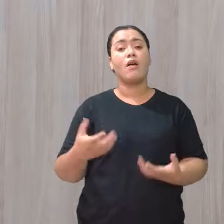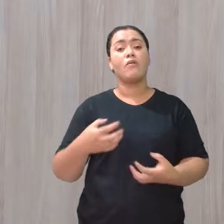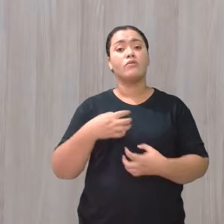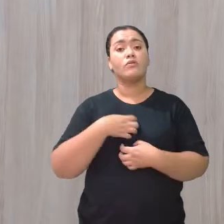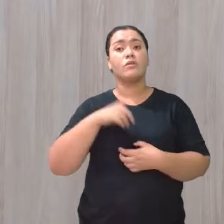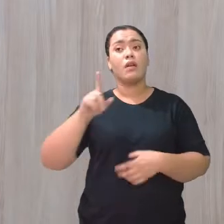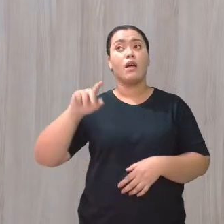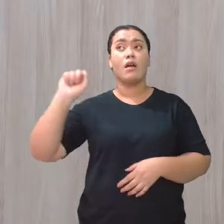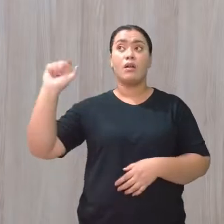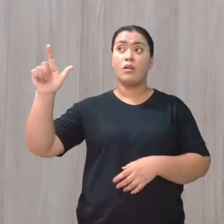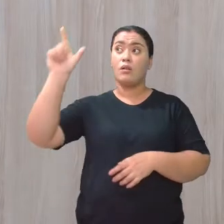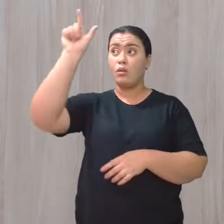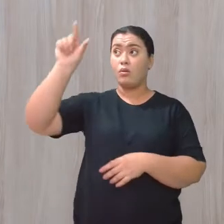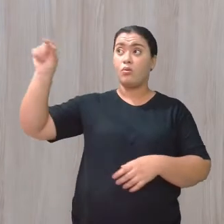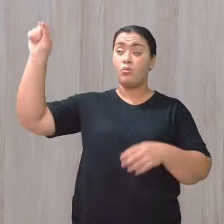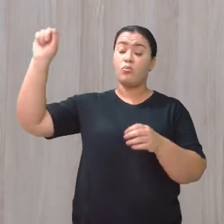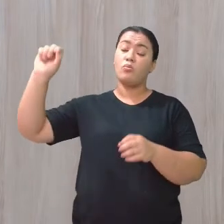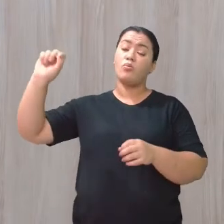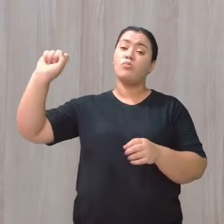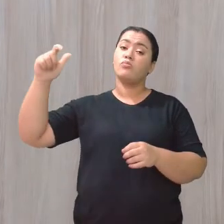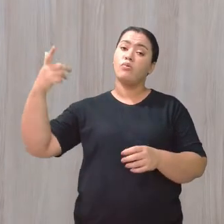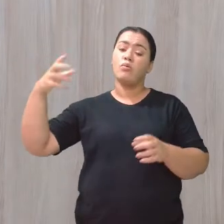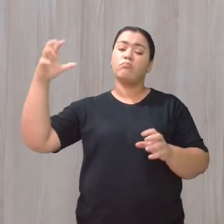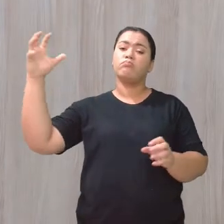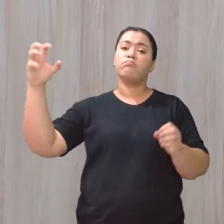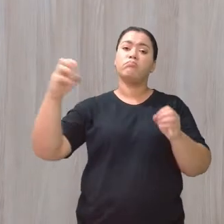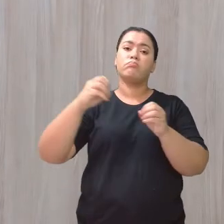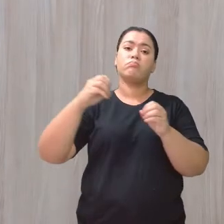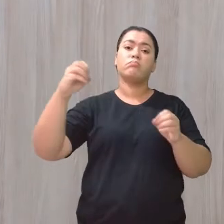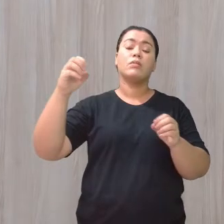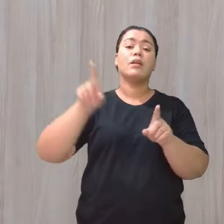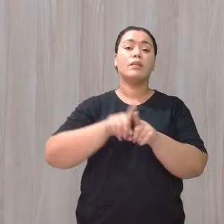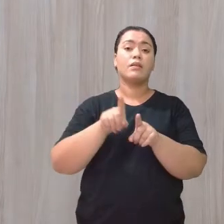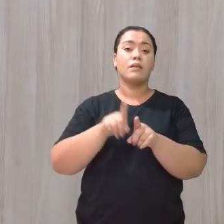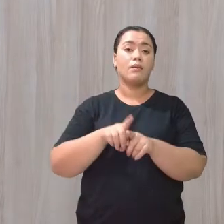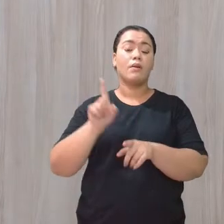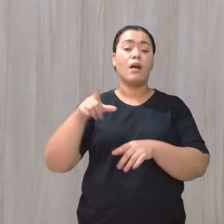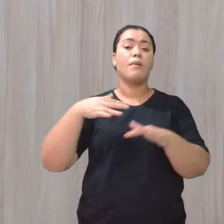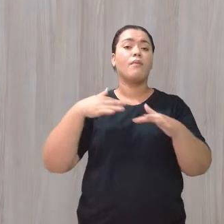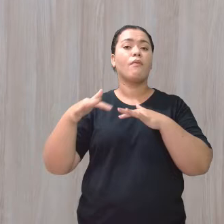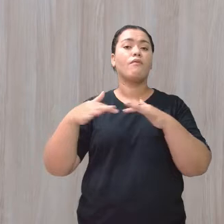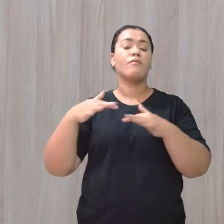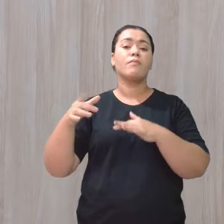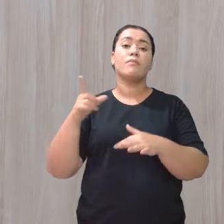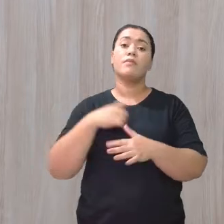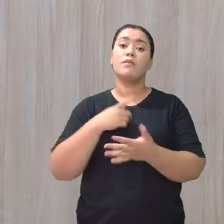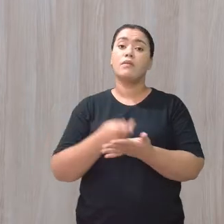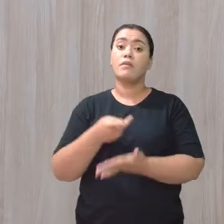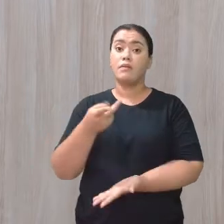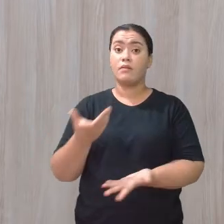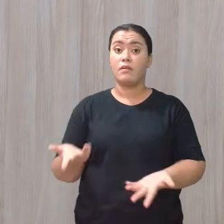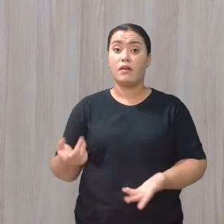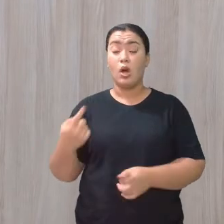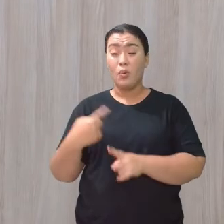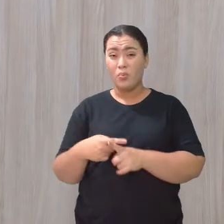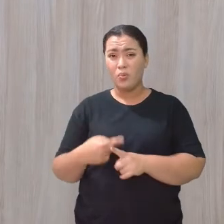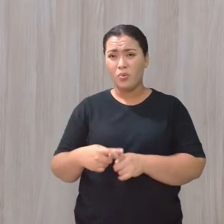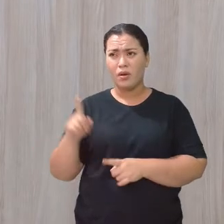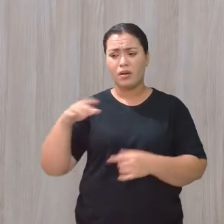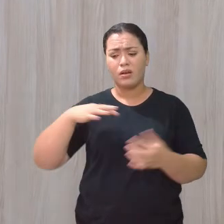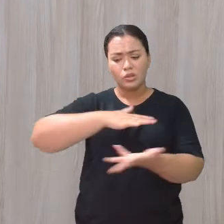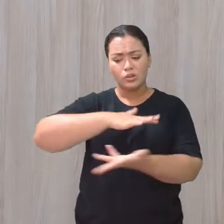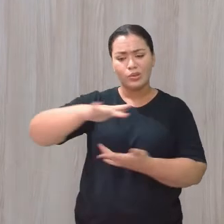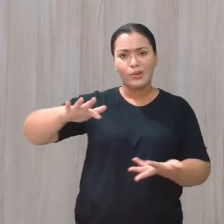mais próxima da Terra ou mais distante e de acordo com os movimentos que elas realizam, porque eles não são parados no universo,